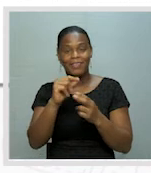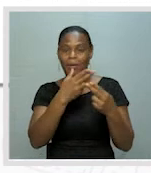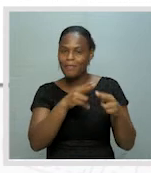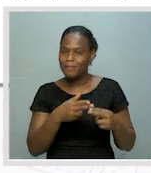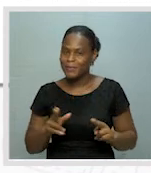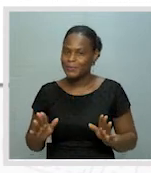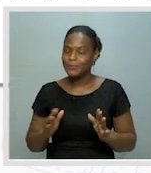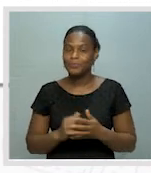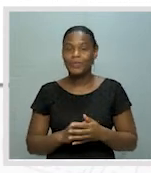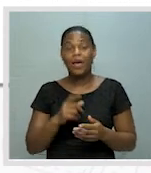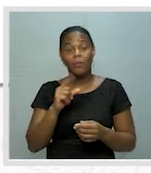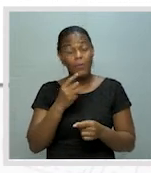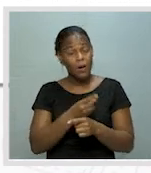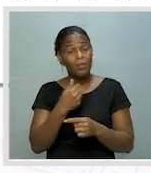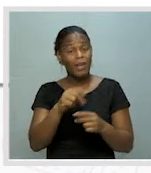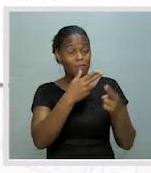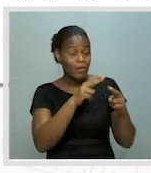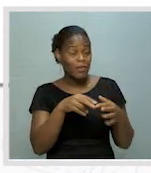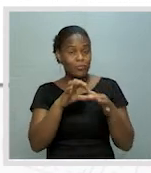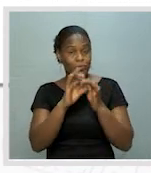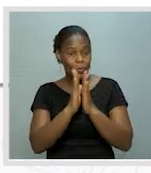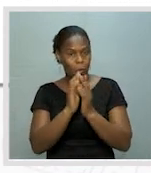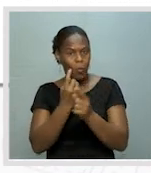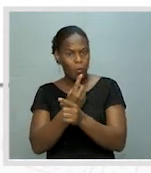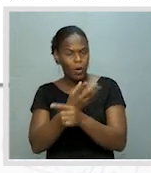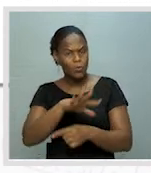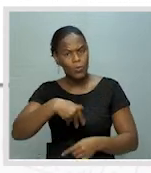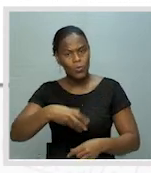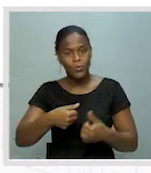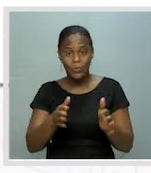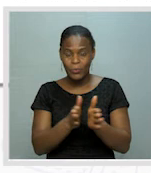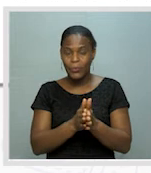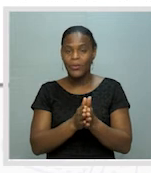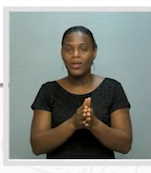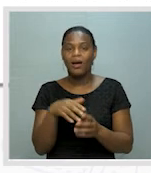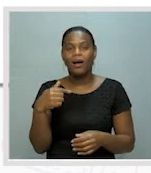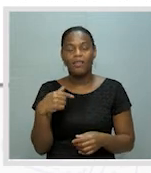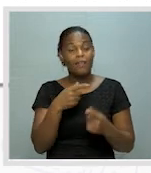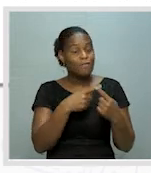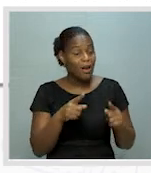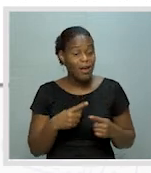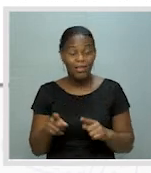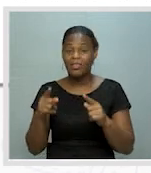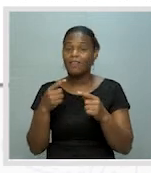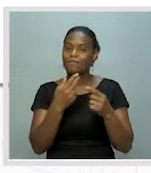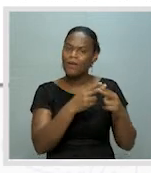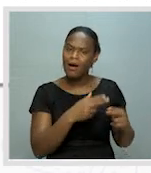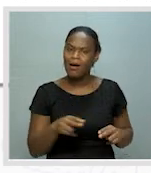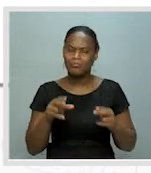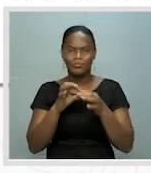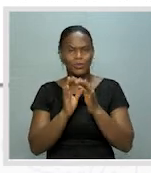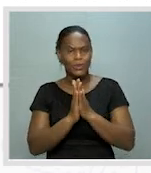universal e diverso. Embora existam várias religiões, pelo mundo fora, diferentes e